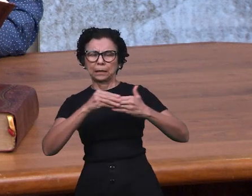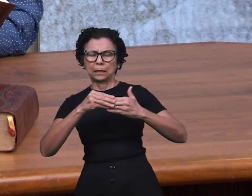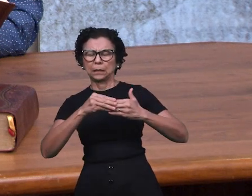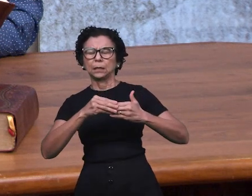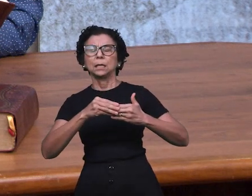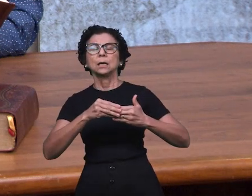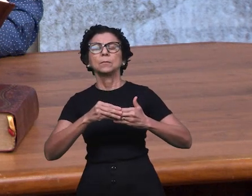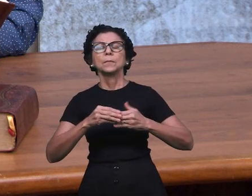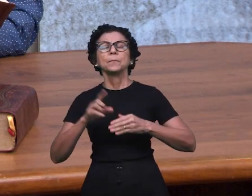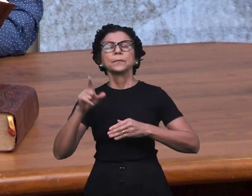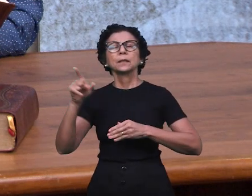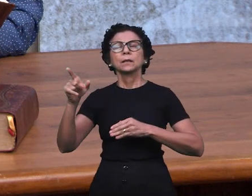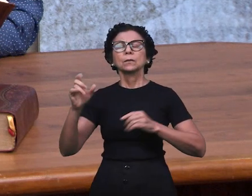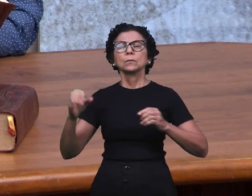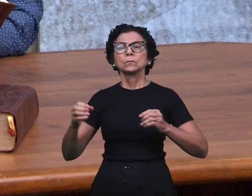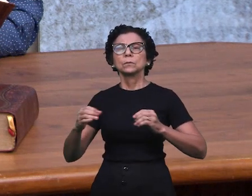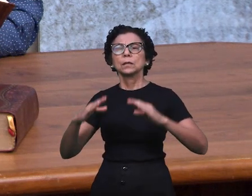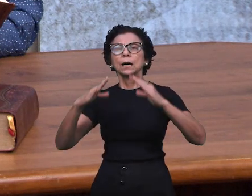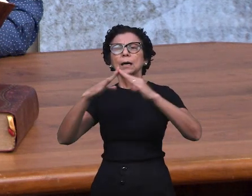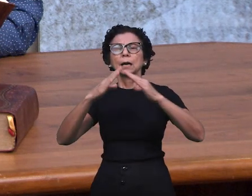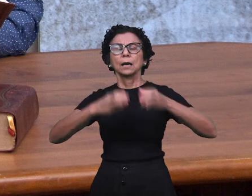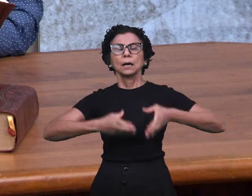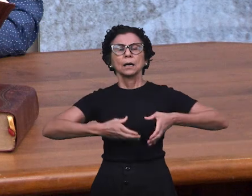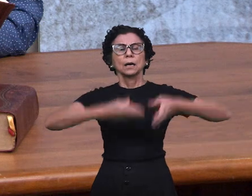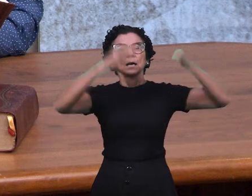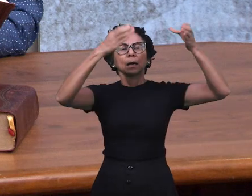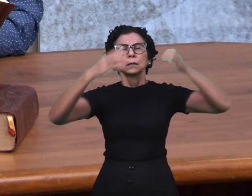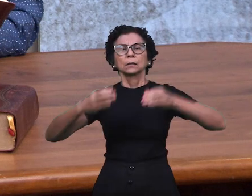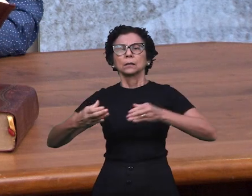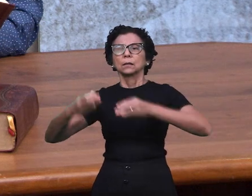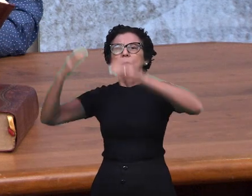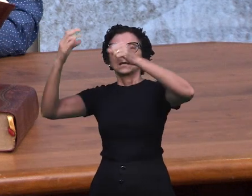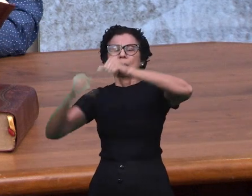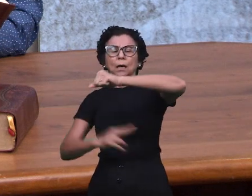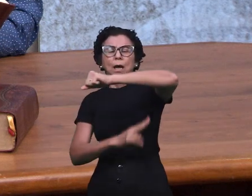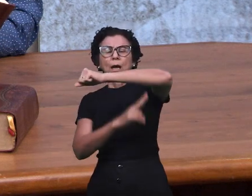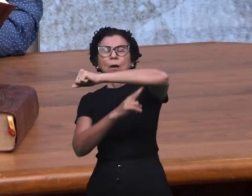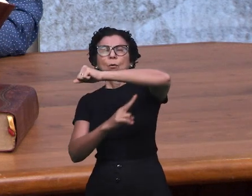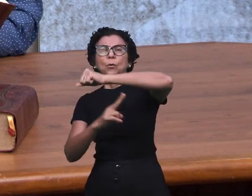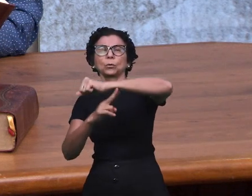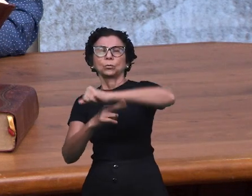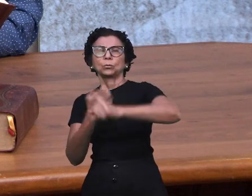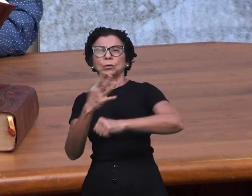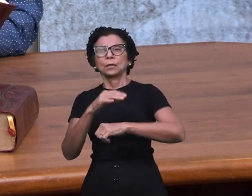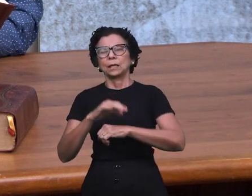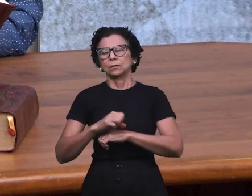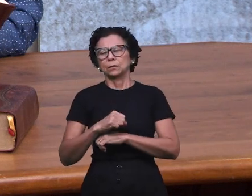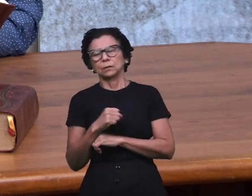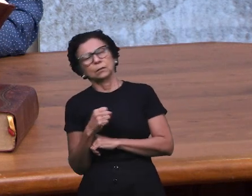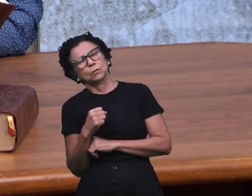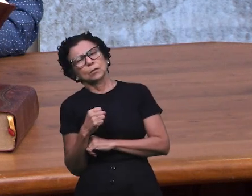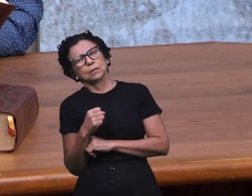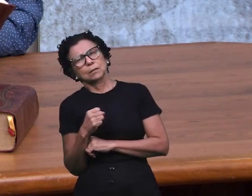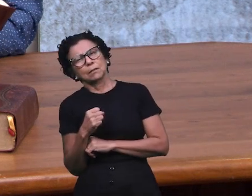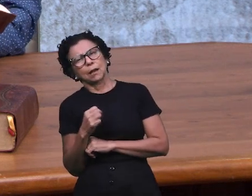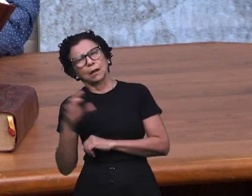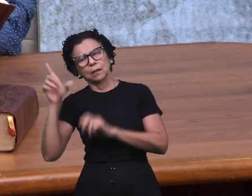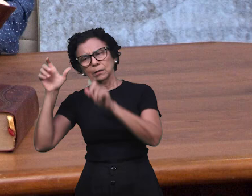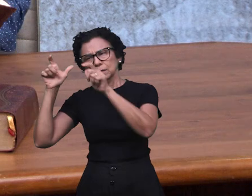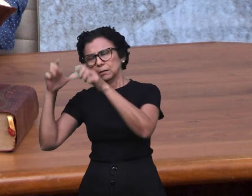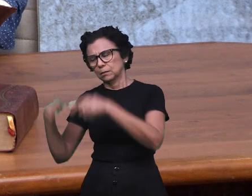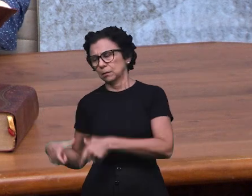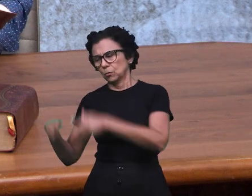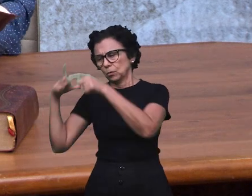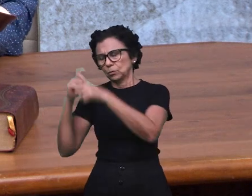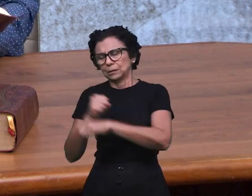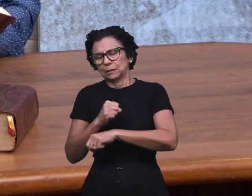as colunas em que se sustém a casa, para que me encoste a elas. Ora, estava a